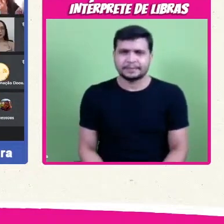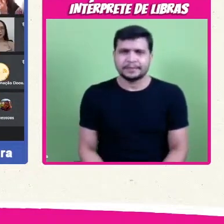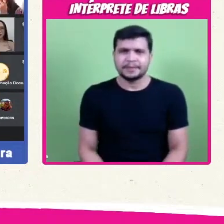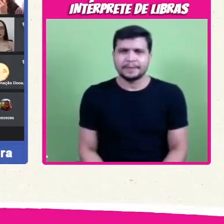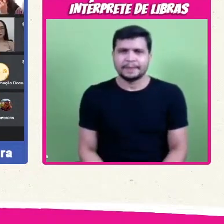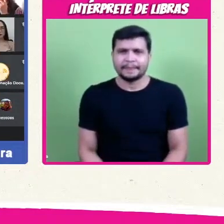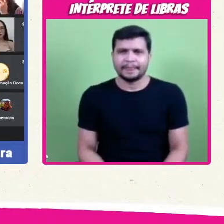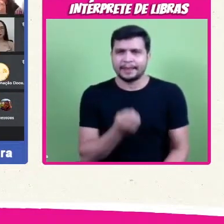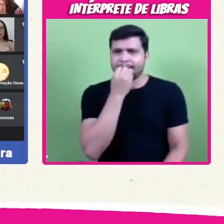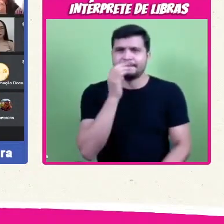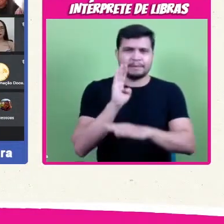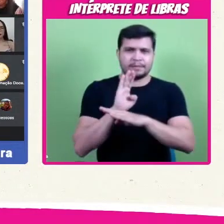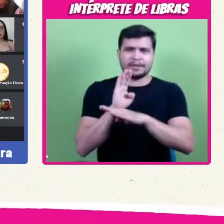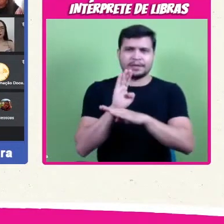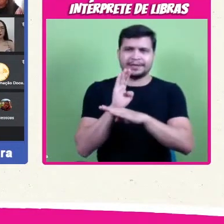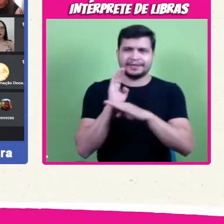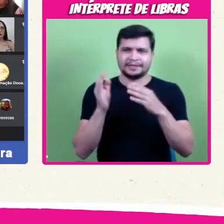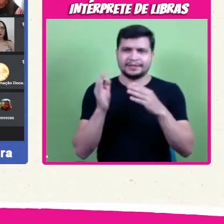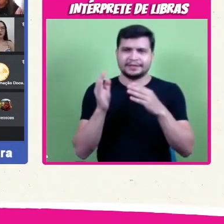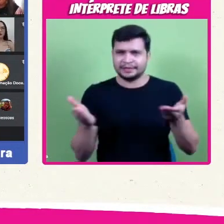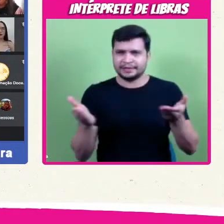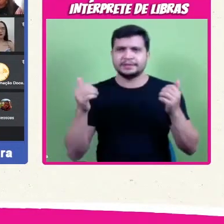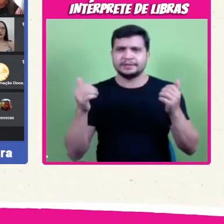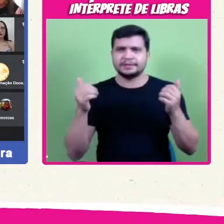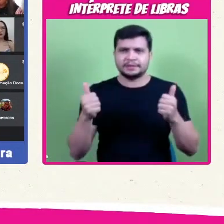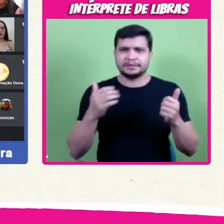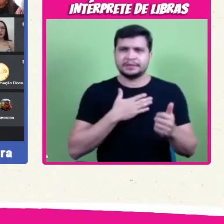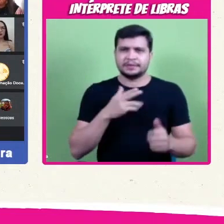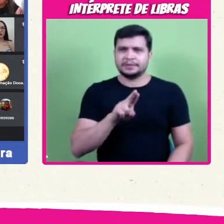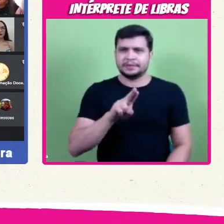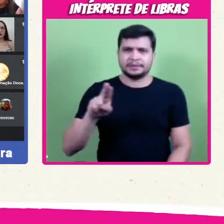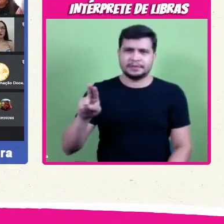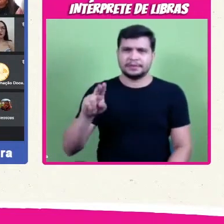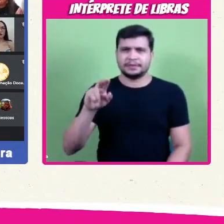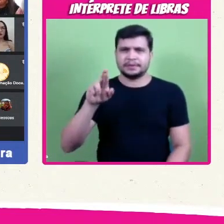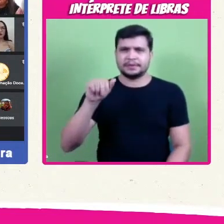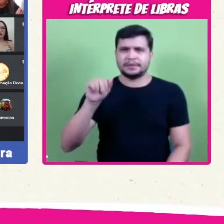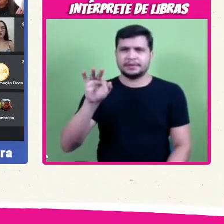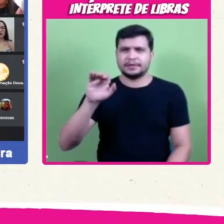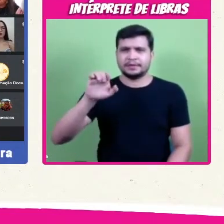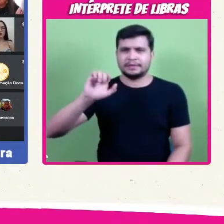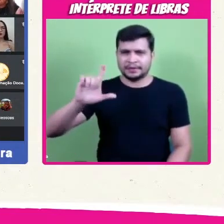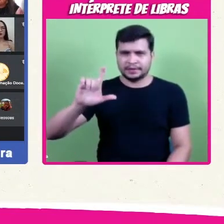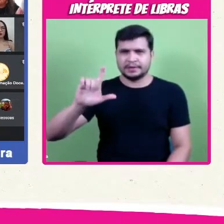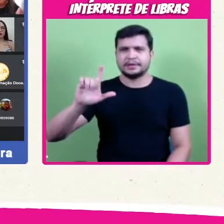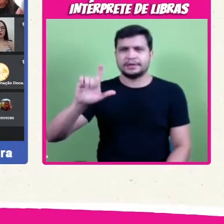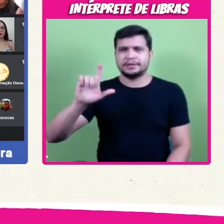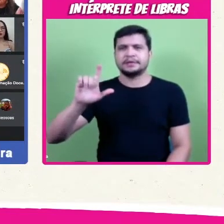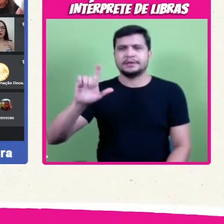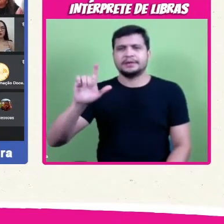Boa tarde, pessoal. Meu nome é Rafael, como a Marília falou. Bem, eu estou tendo um pequeno problema